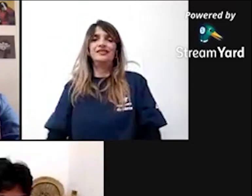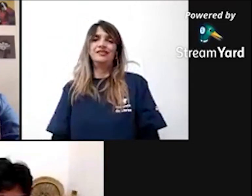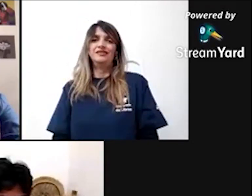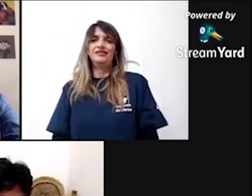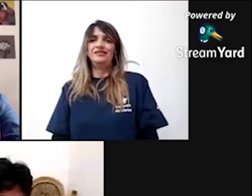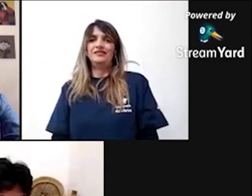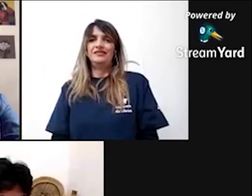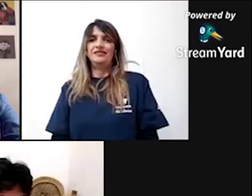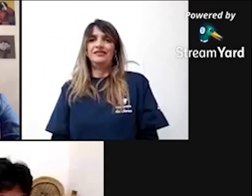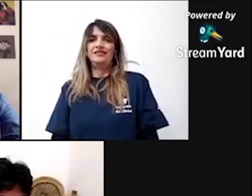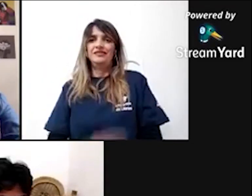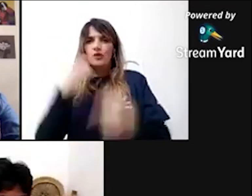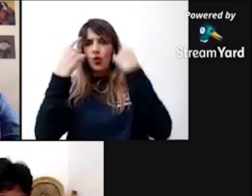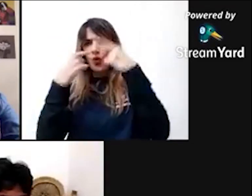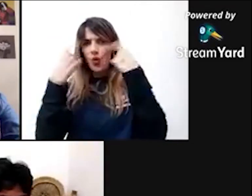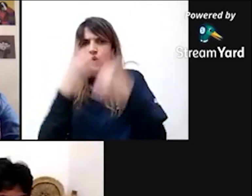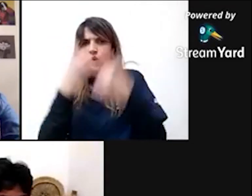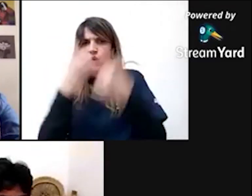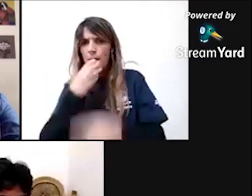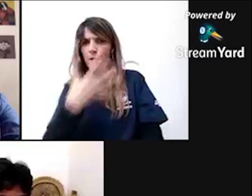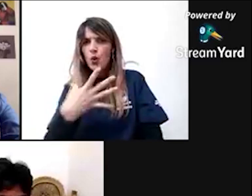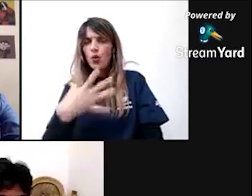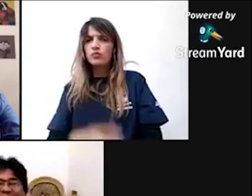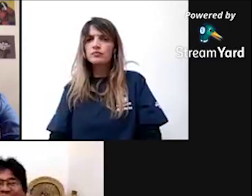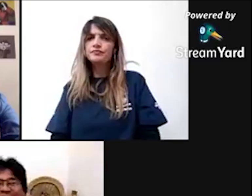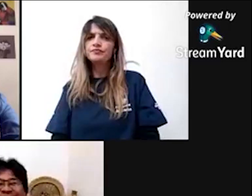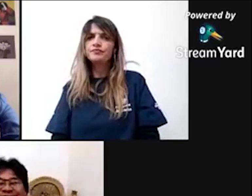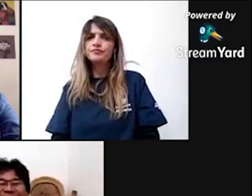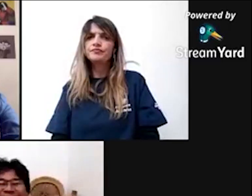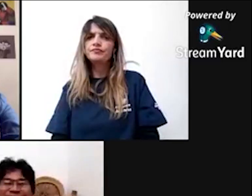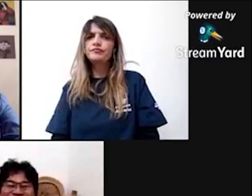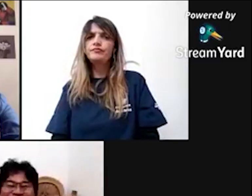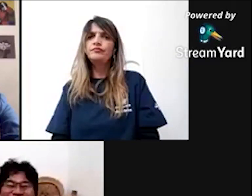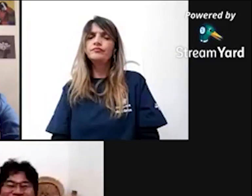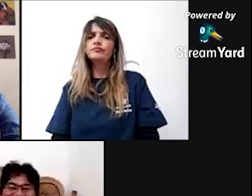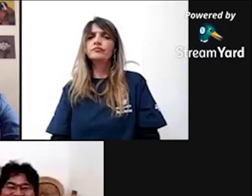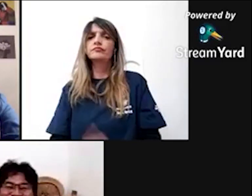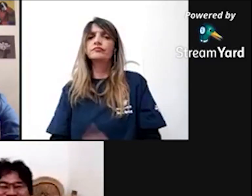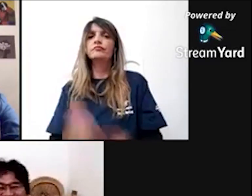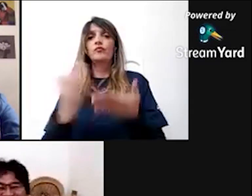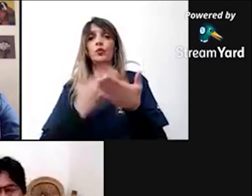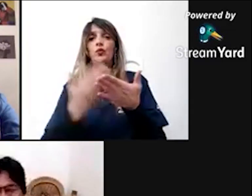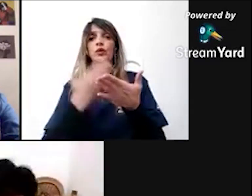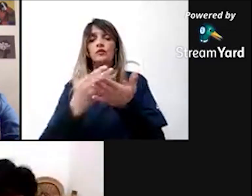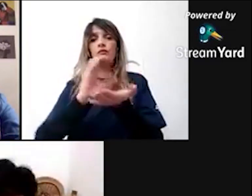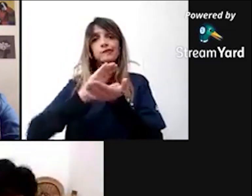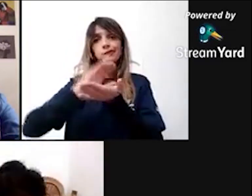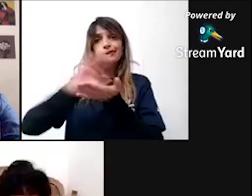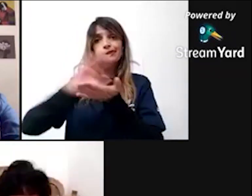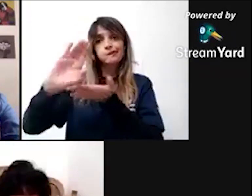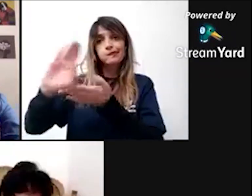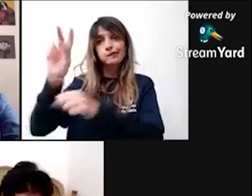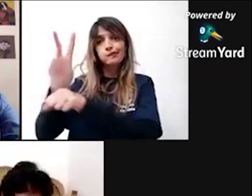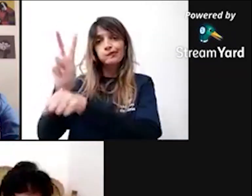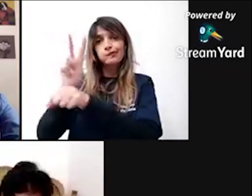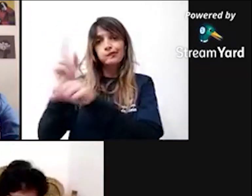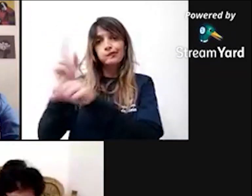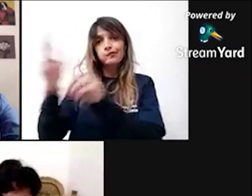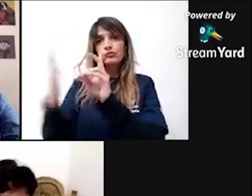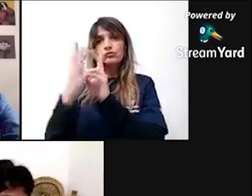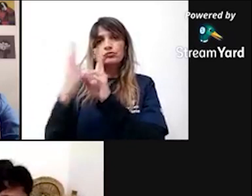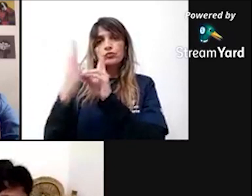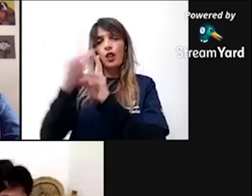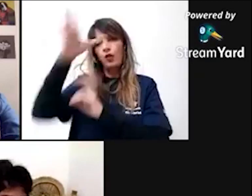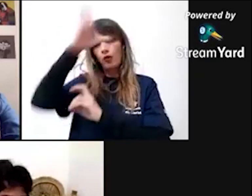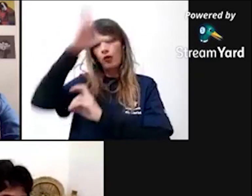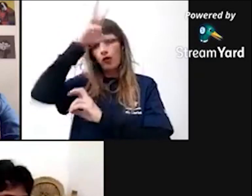Menino. A renda desse livro, ele vai ser toda remetida para a ajuda dos indígenas lá do Amazonas,